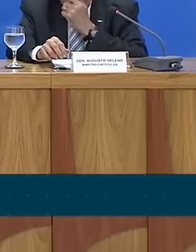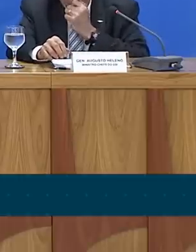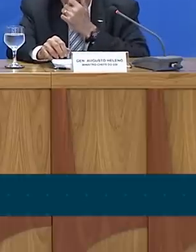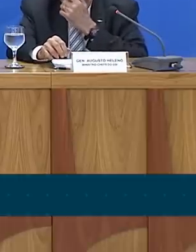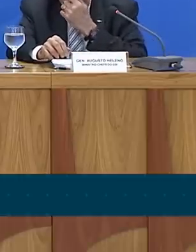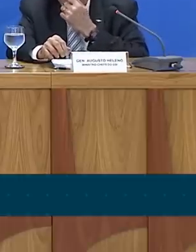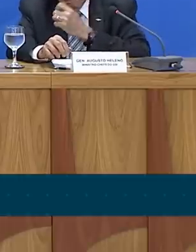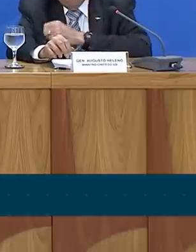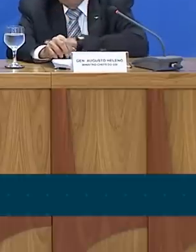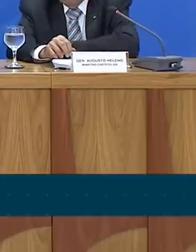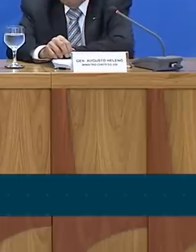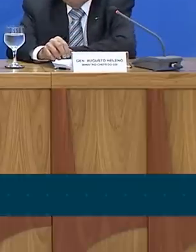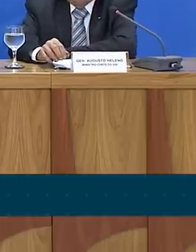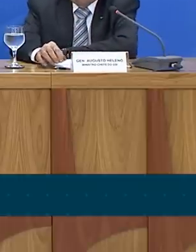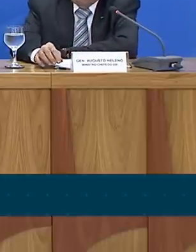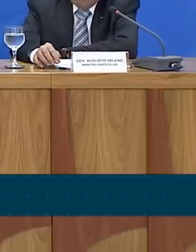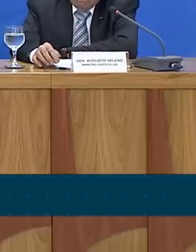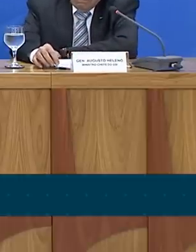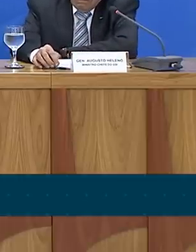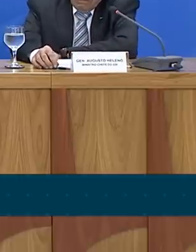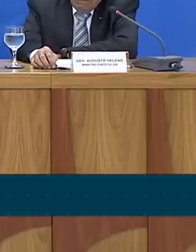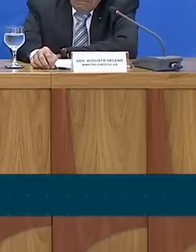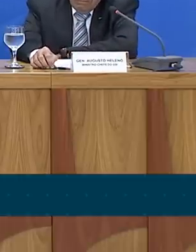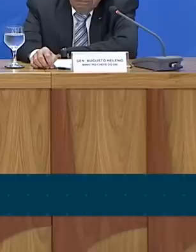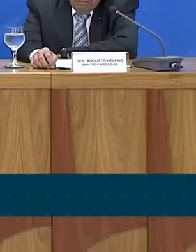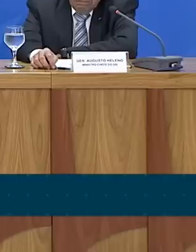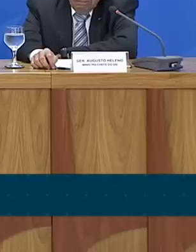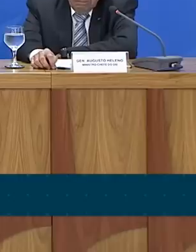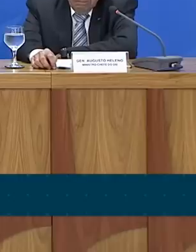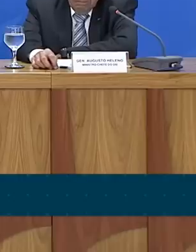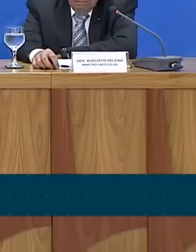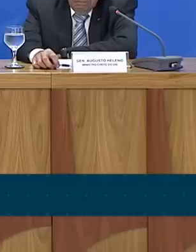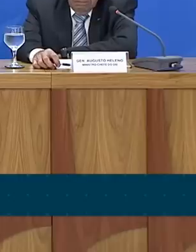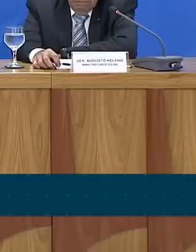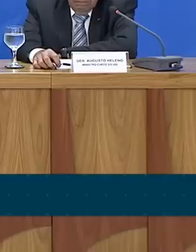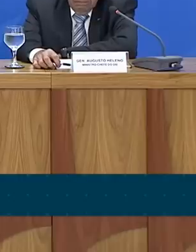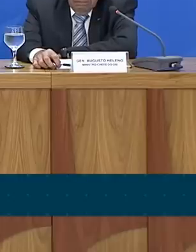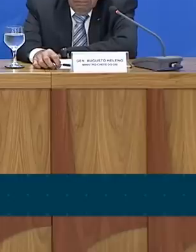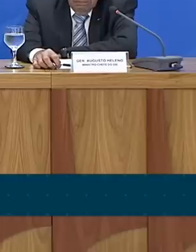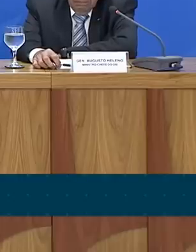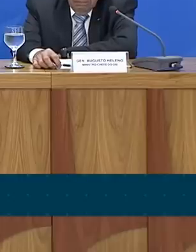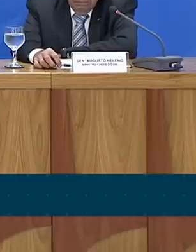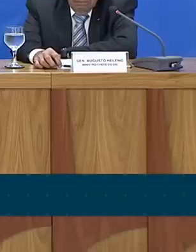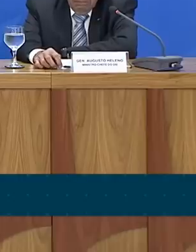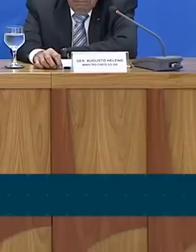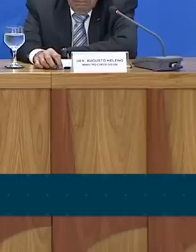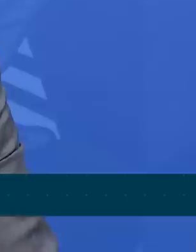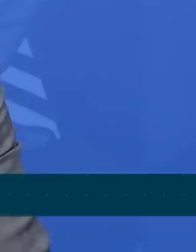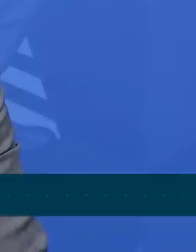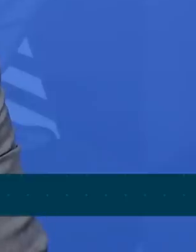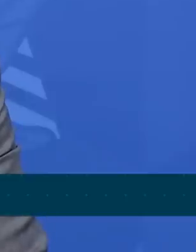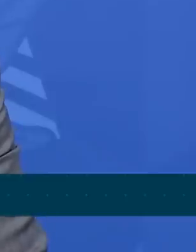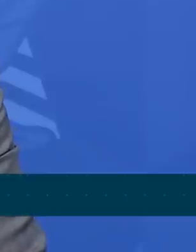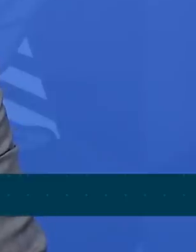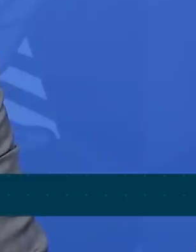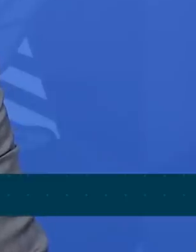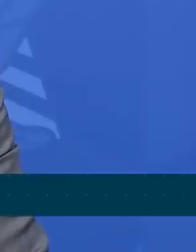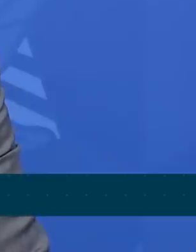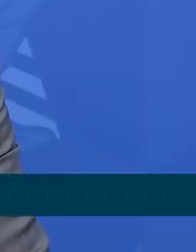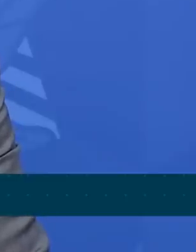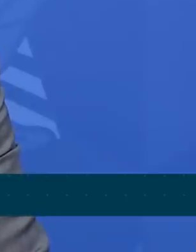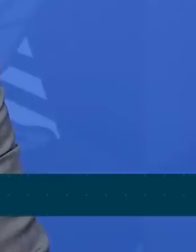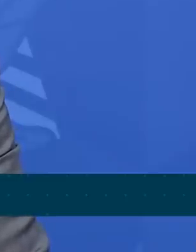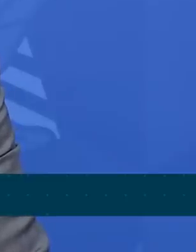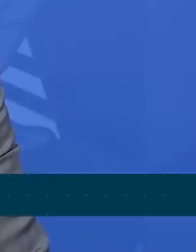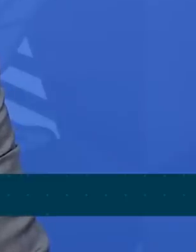atrás de contratar outros satélites o que vai ser feito para melhorar isso em tão bom como nós temos defendido essa